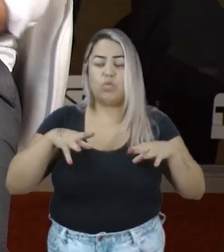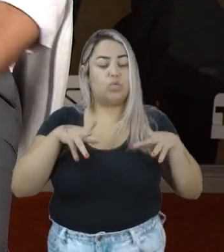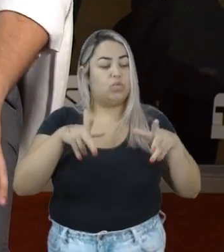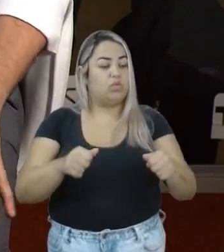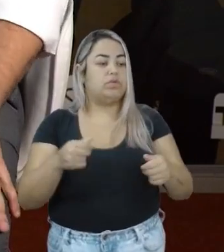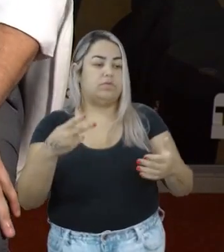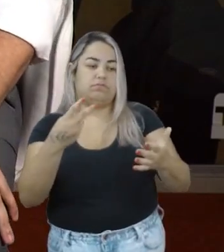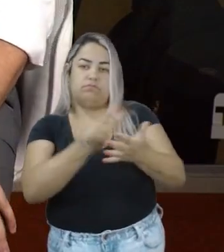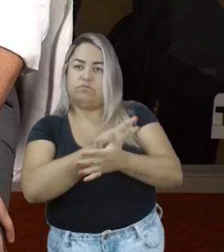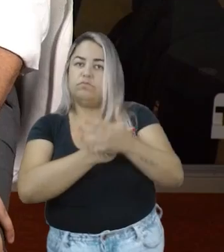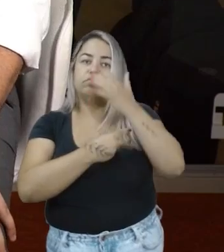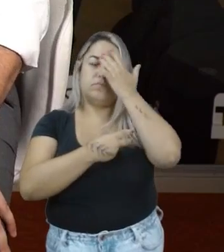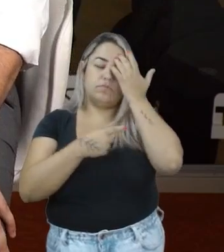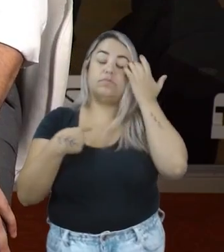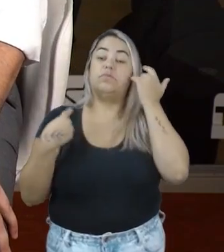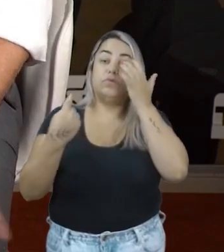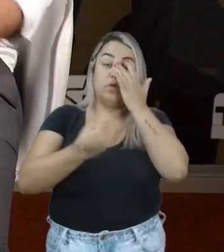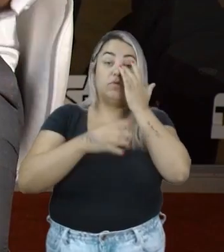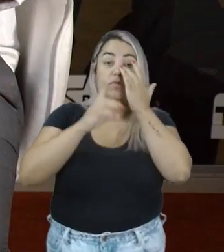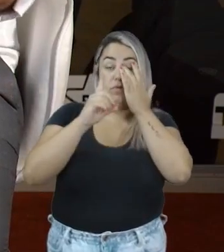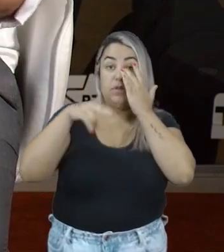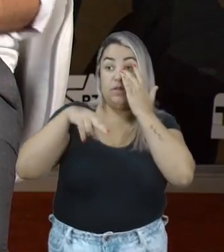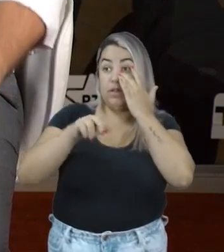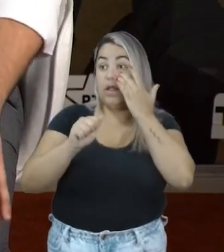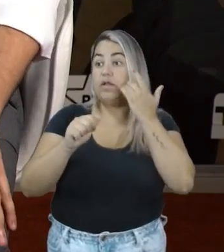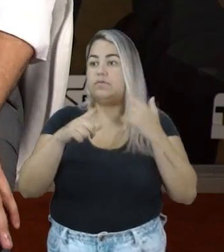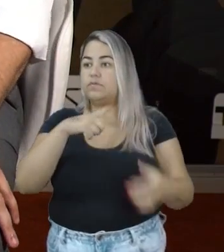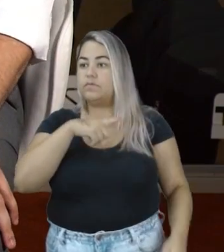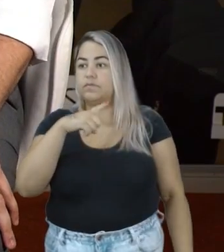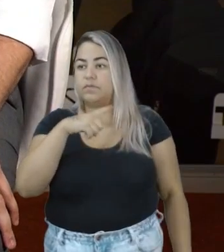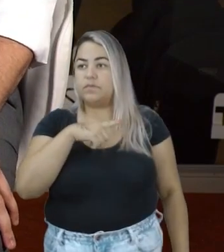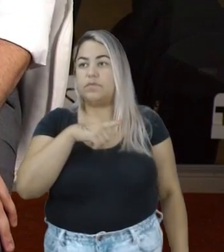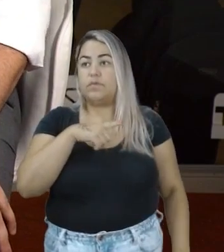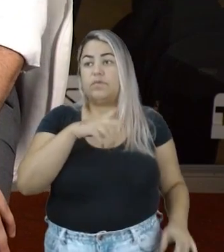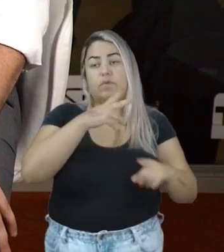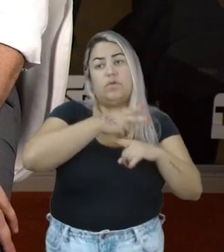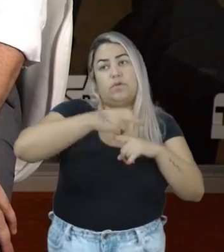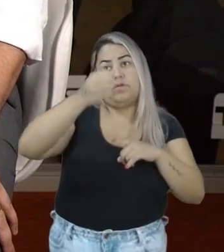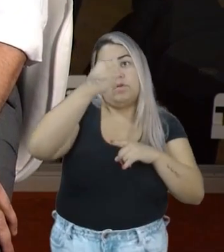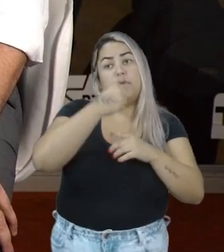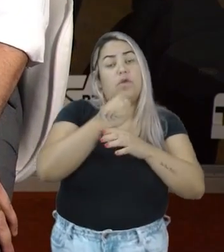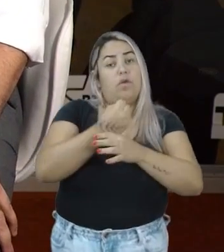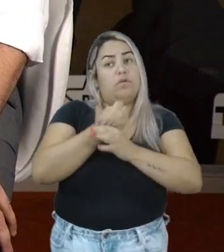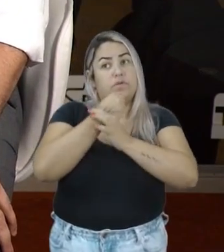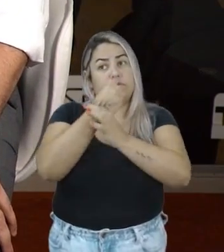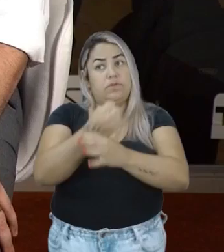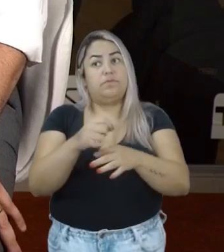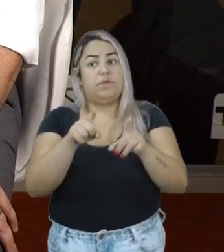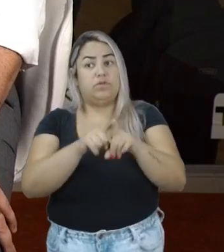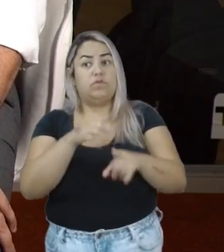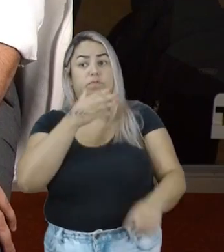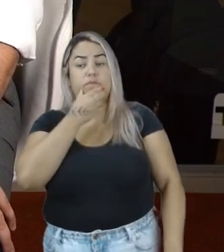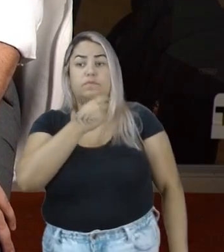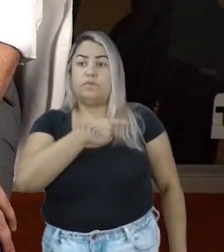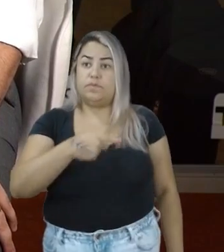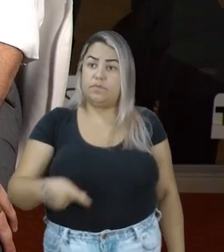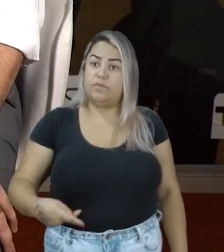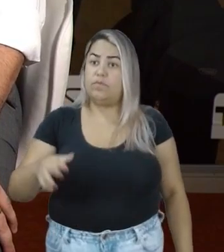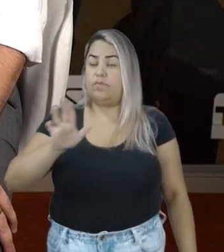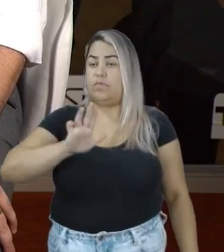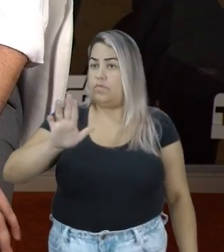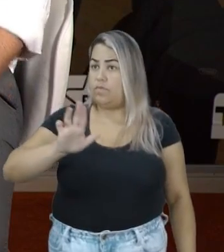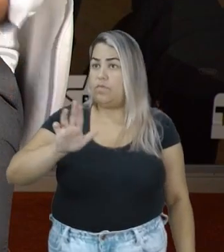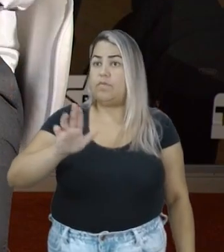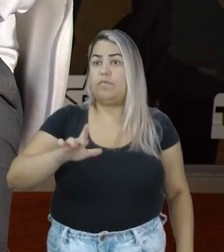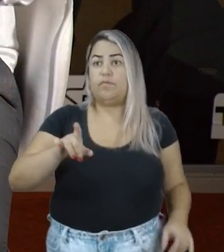faz parte do nosso DNA. E nós tivemos uma trajetória vitoriosa com apoio, sobretudo do presidente Lula, do nosso querido